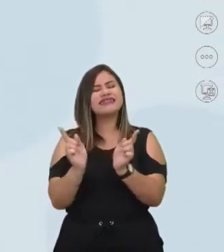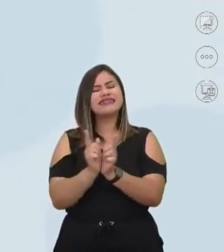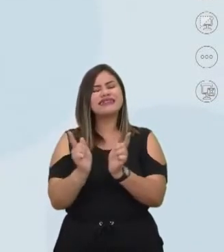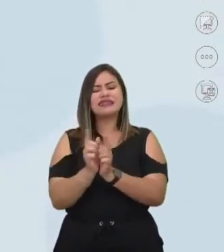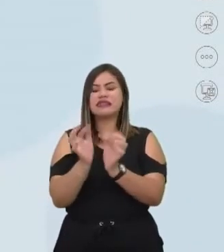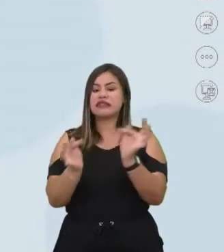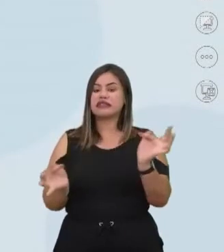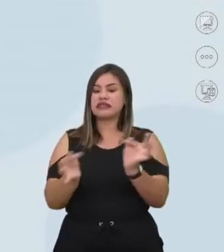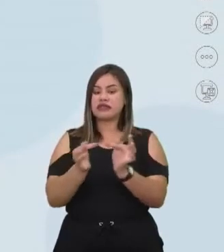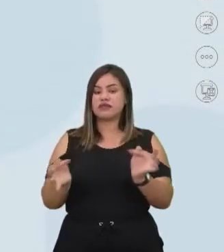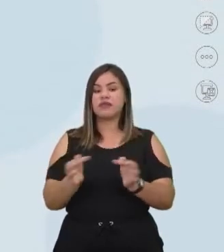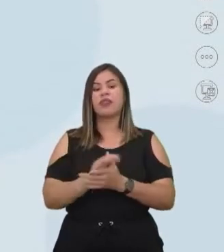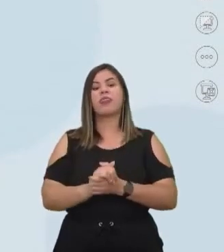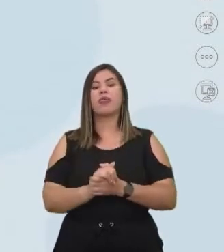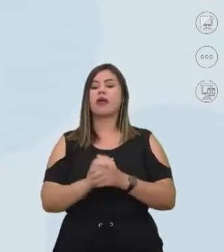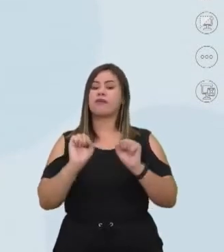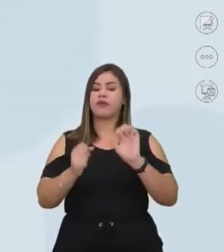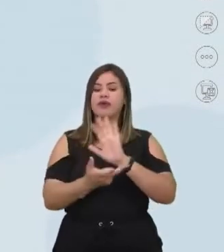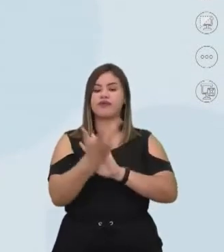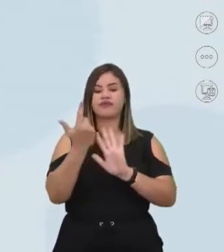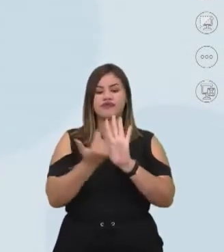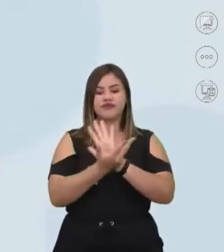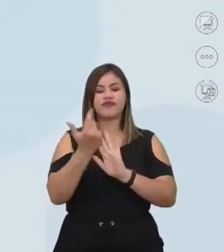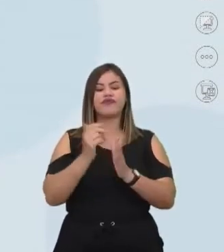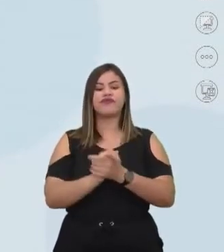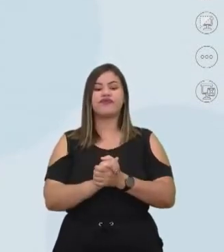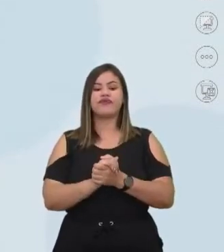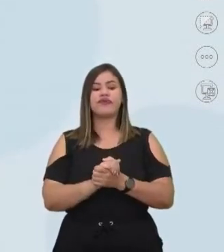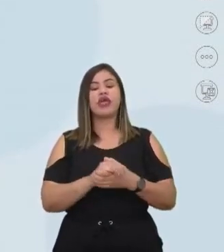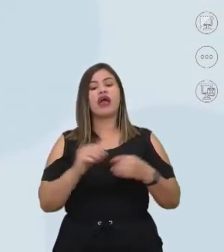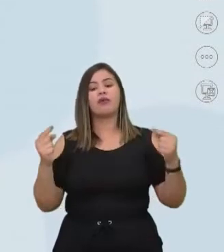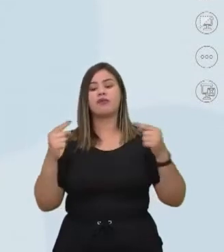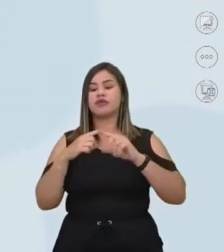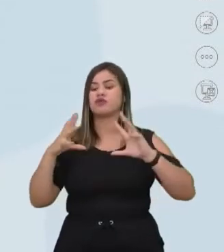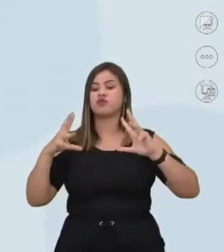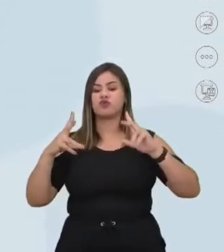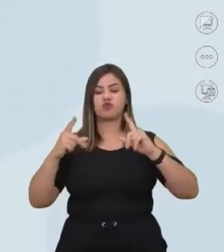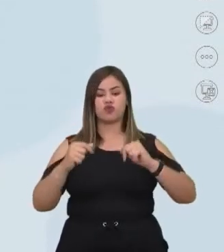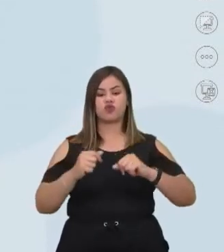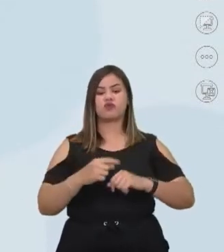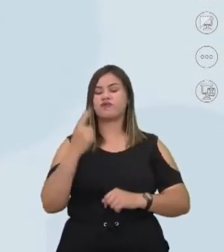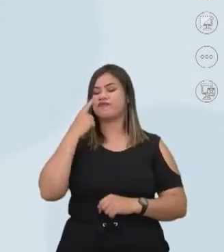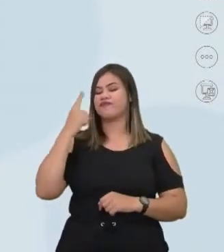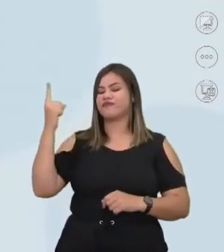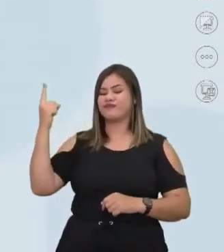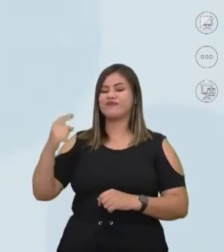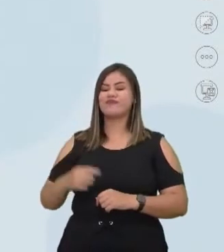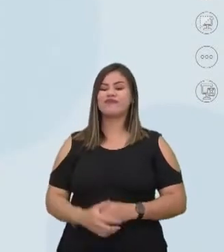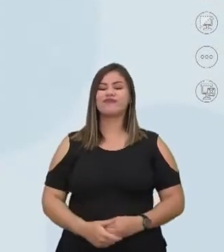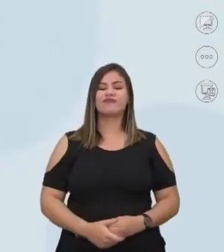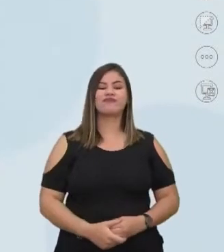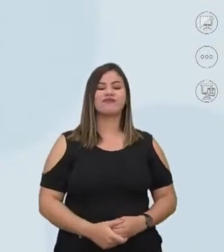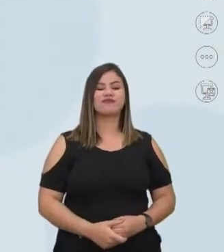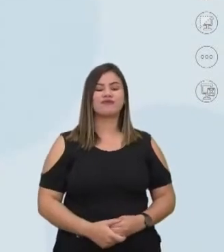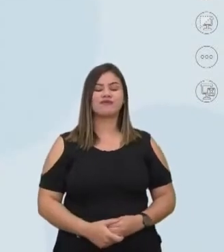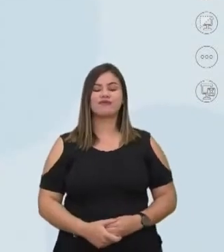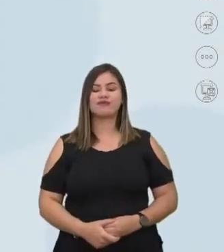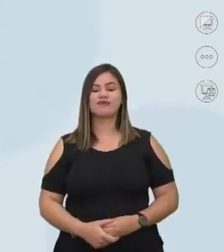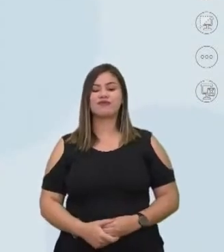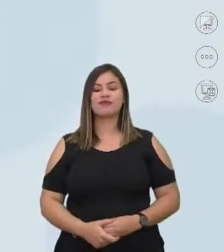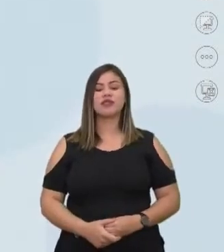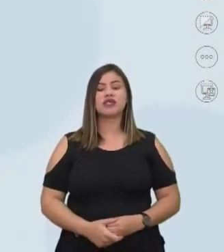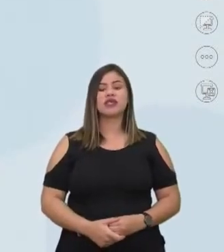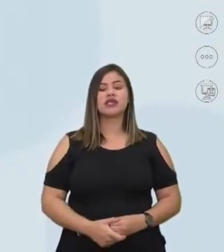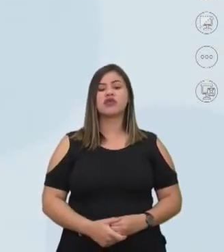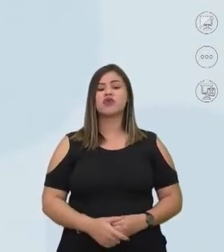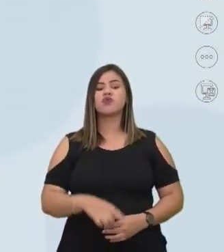Em esboço, em desenho, tá? Incluam tudo que tem, né? Como tá pedindo aí, tá? Olha só, né? Pirotecnia, o